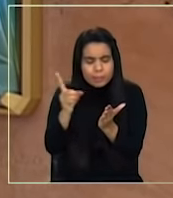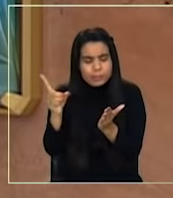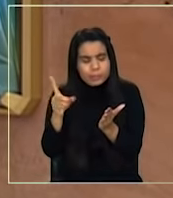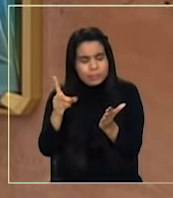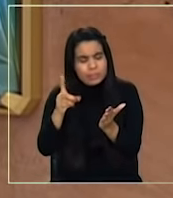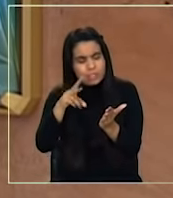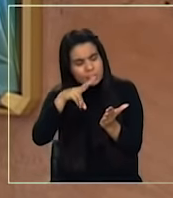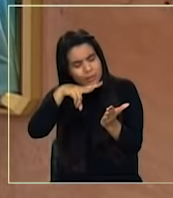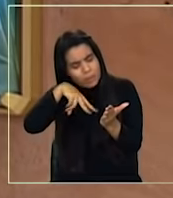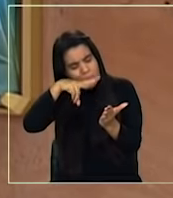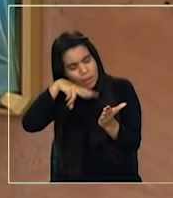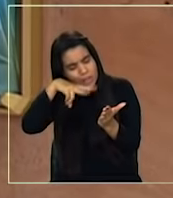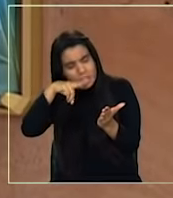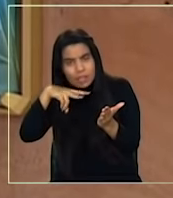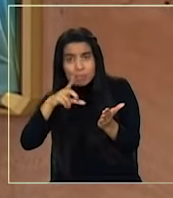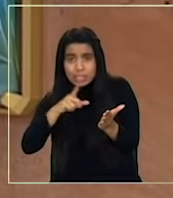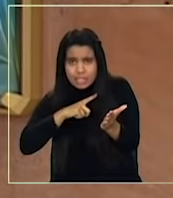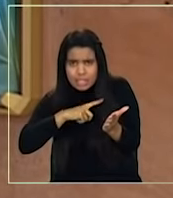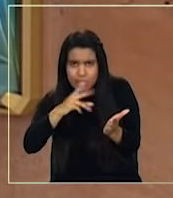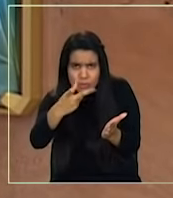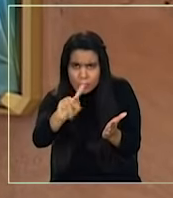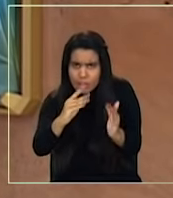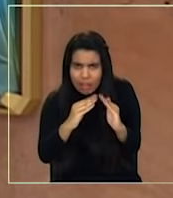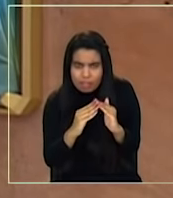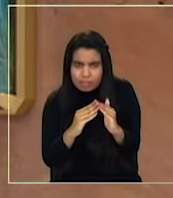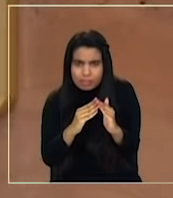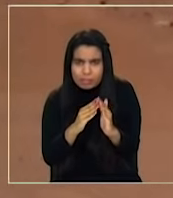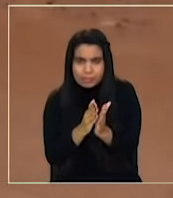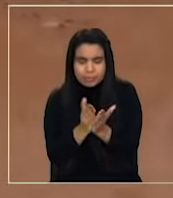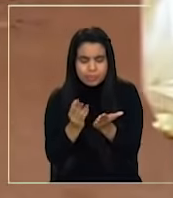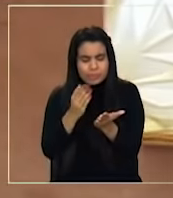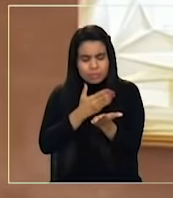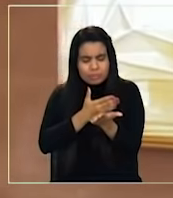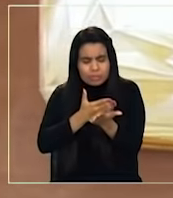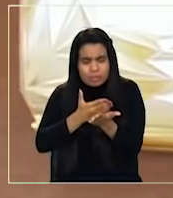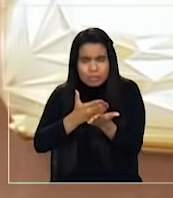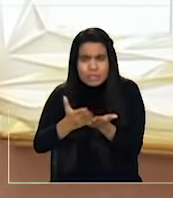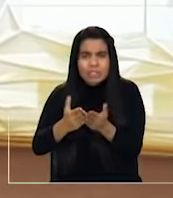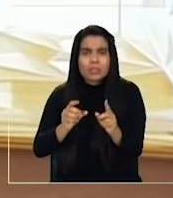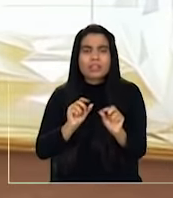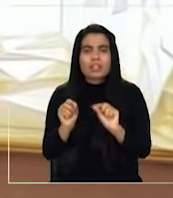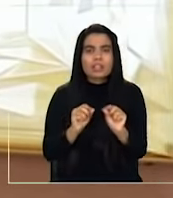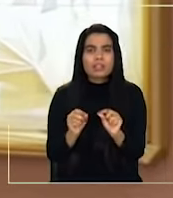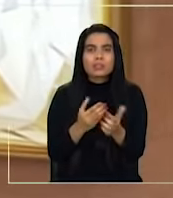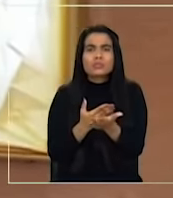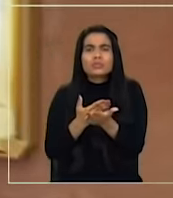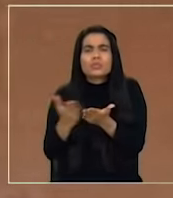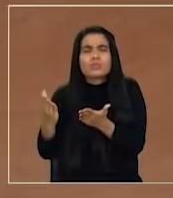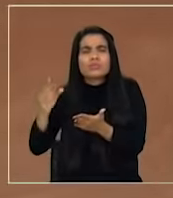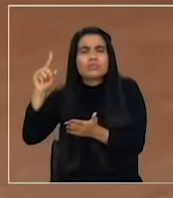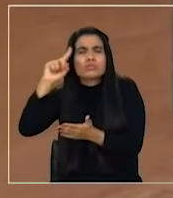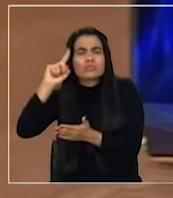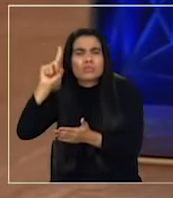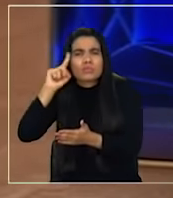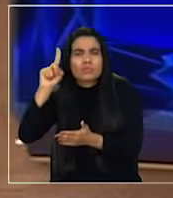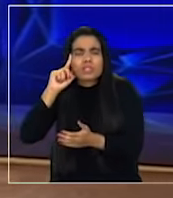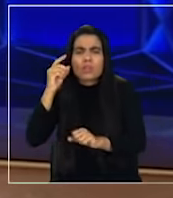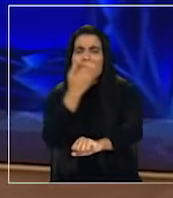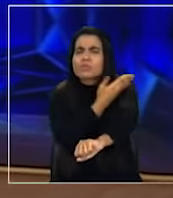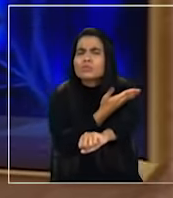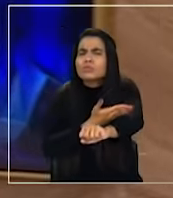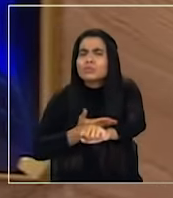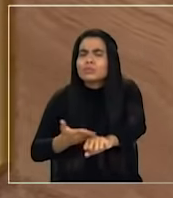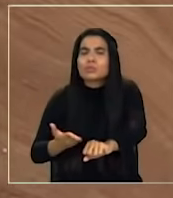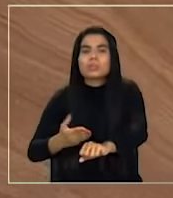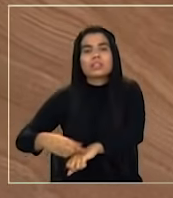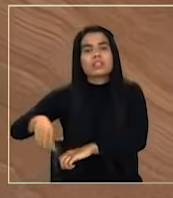escrituras que você tem aí dentro da sua casa, e você vai começar uma nova rotina, um novo hábito.